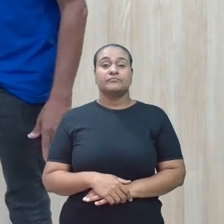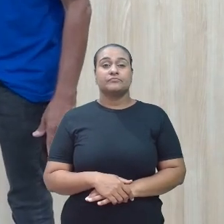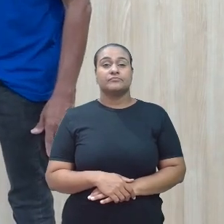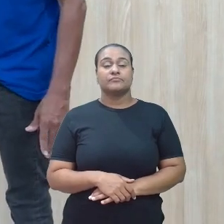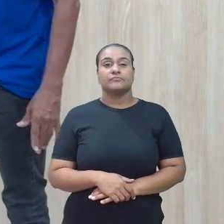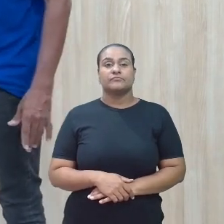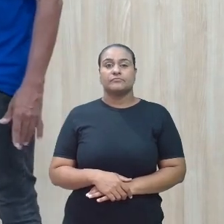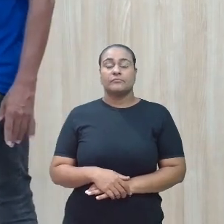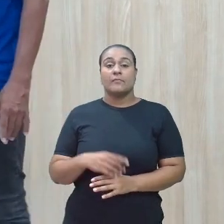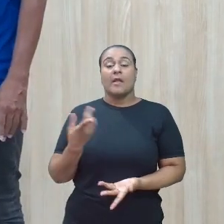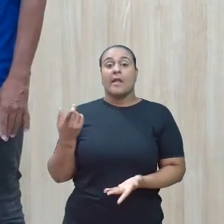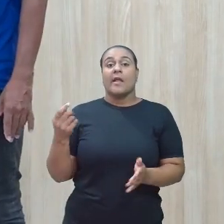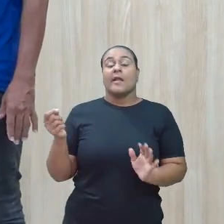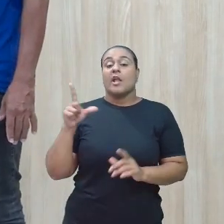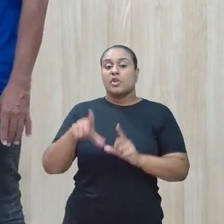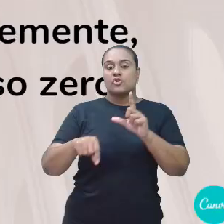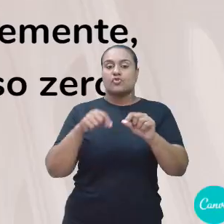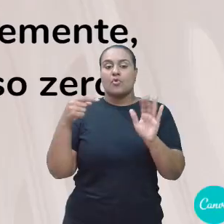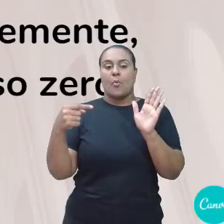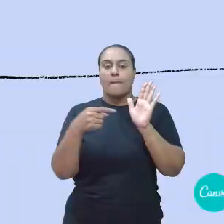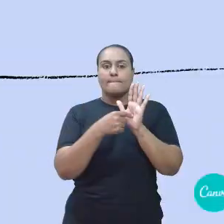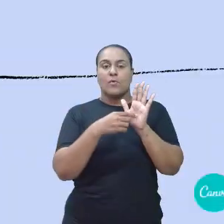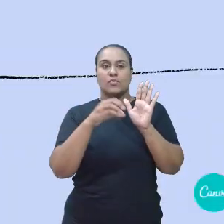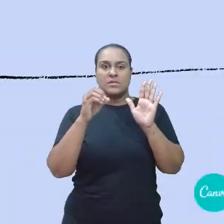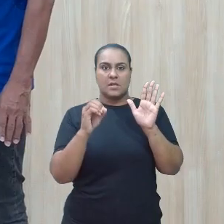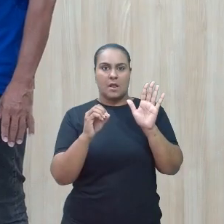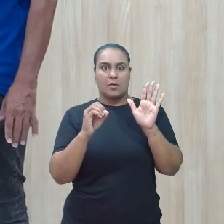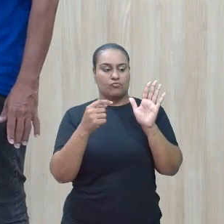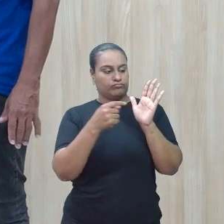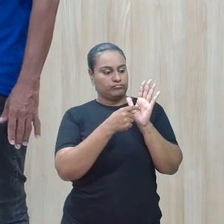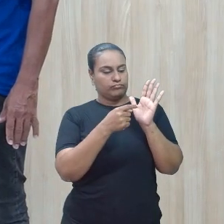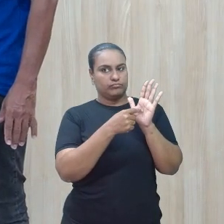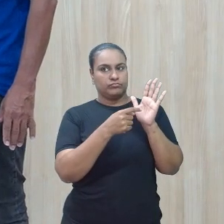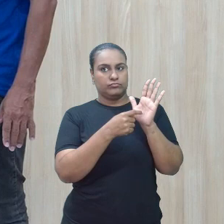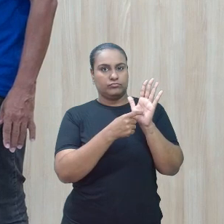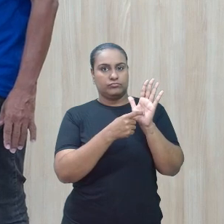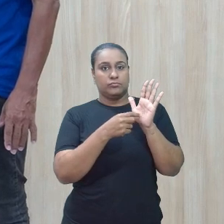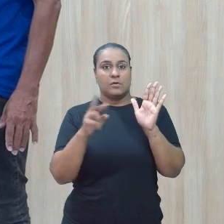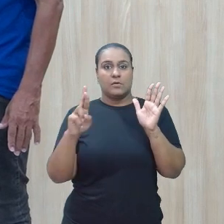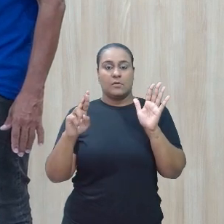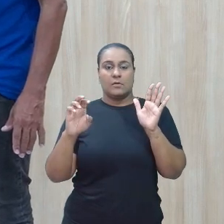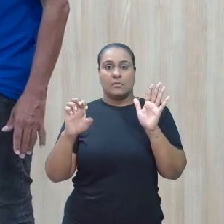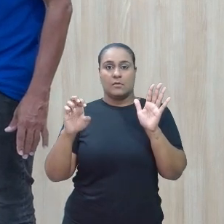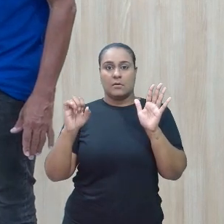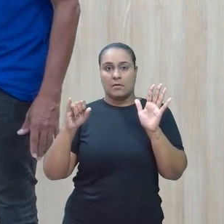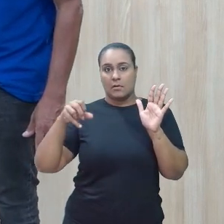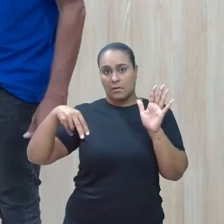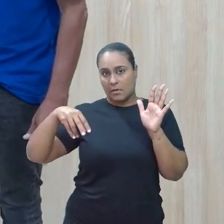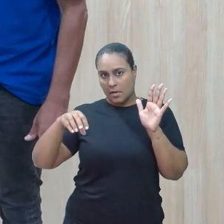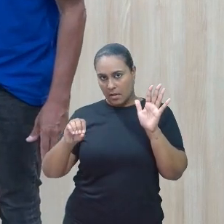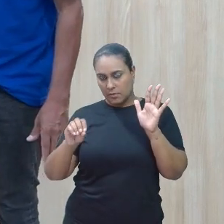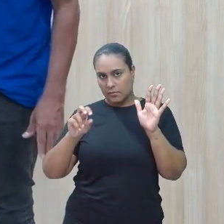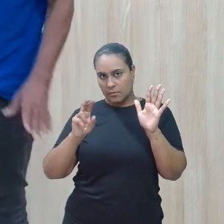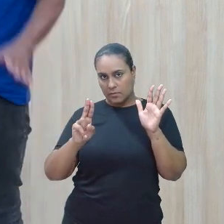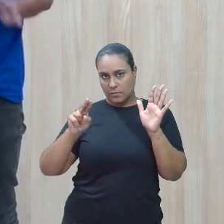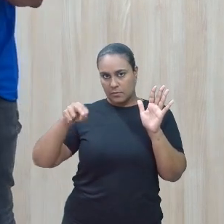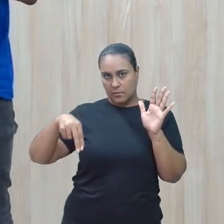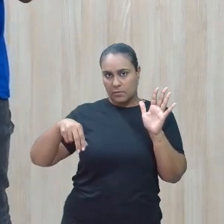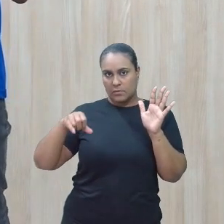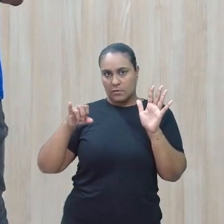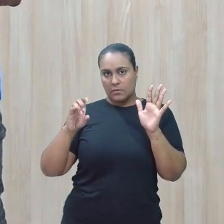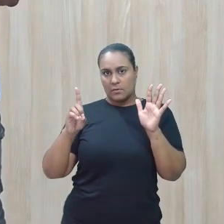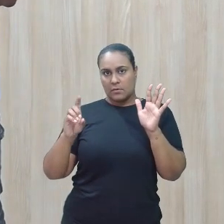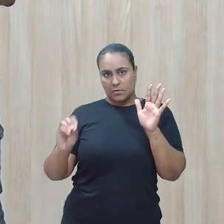eles escolheram o ponto zero meridiano lá no Reino Unido, porque lá no Reino Unido o que acontecia, gente, era uma questão muito